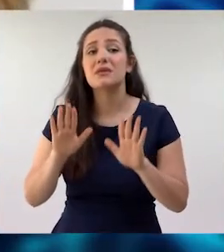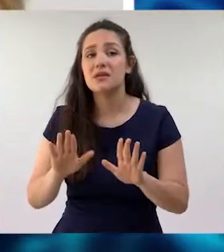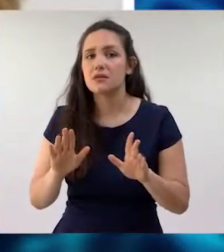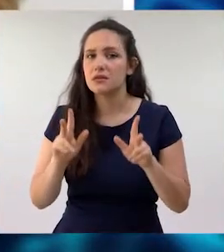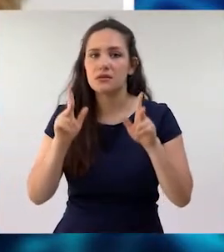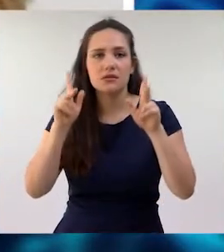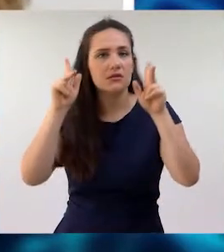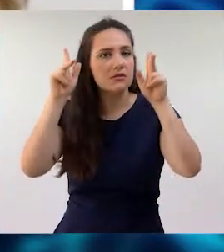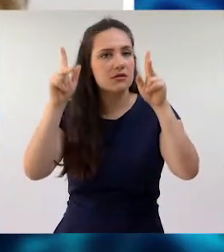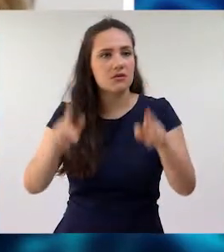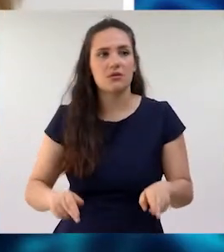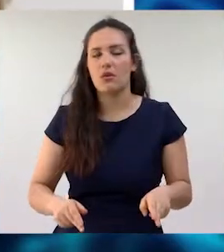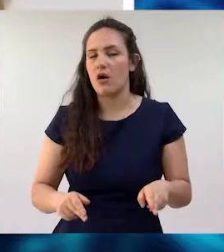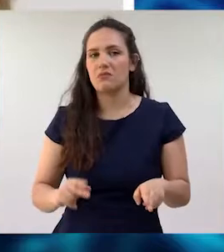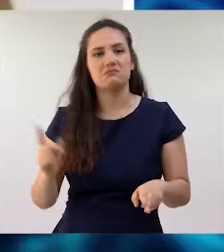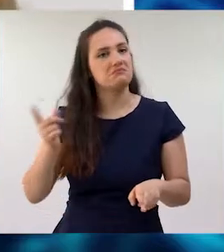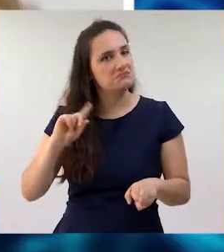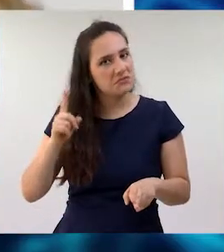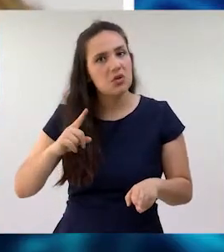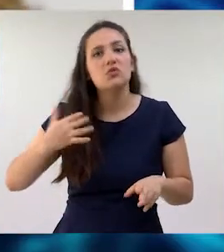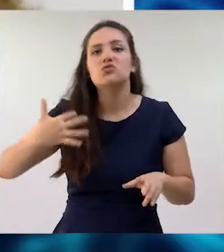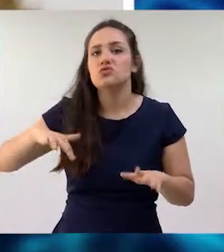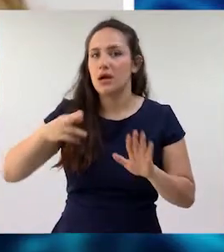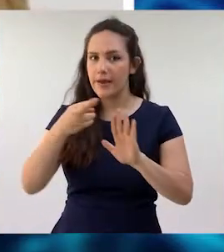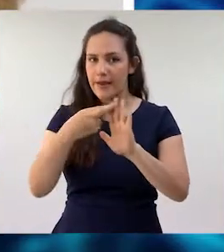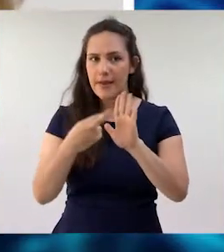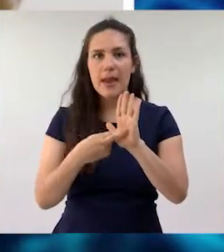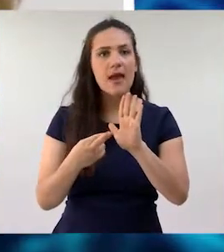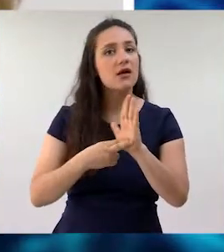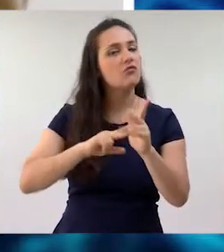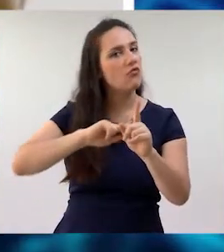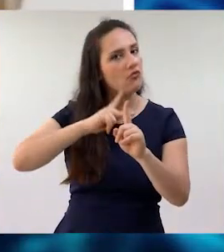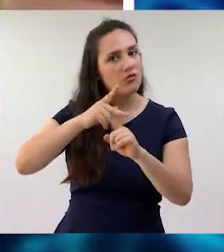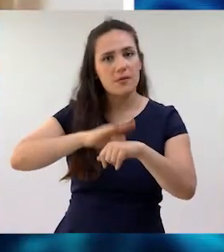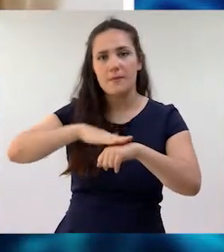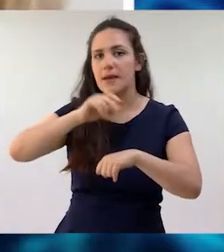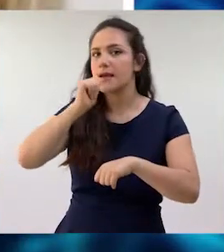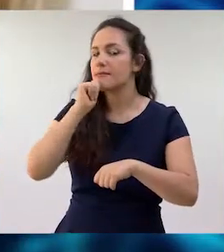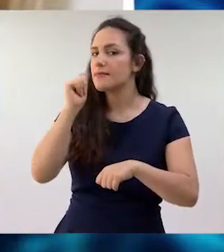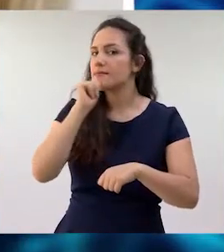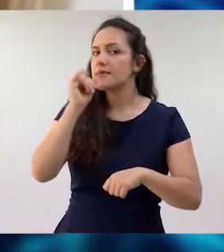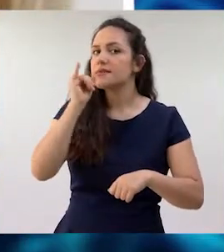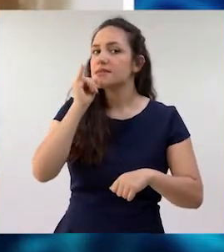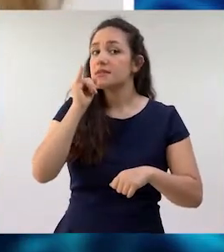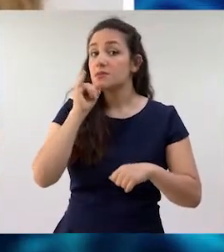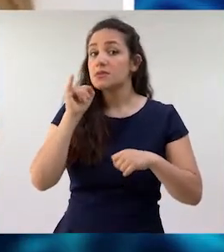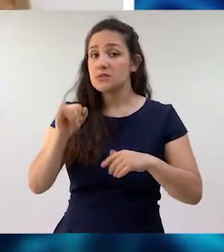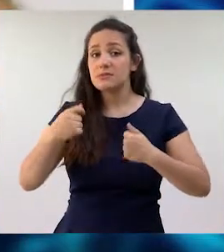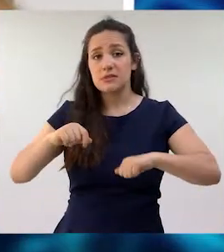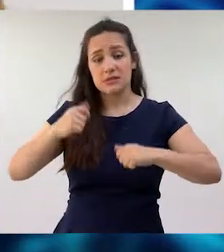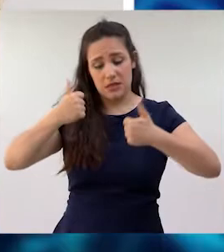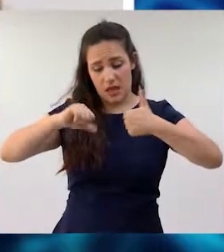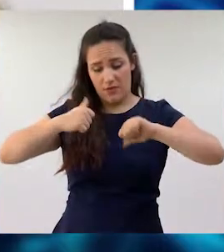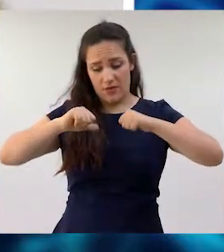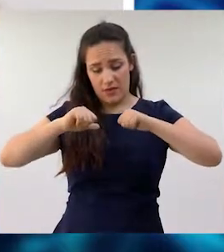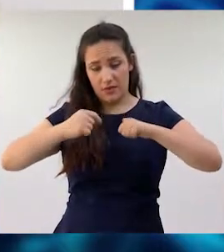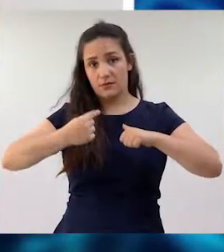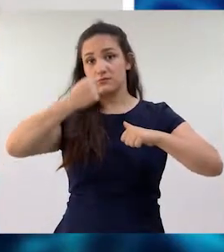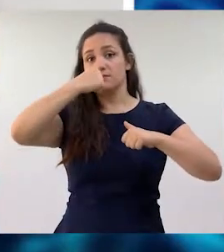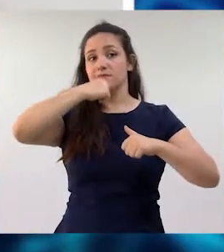exigem um preparo mais rigoroso ainda. Porque para a gente avaliar o intestino grosso, ele tem que